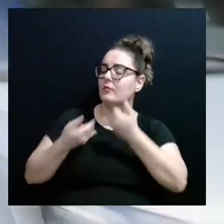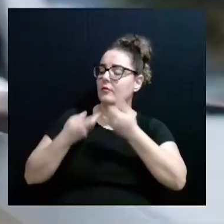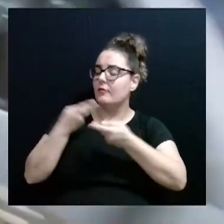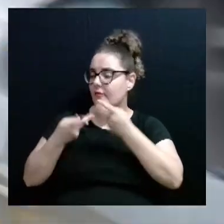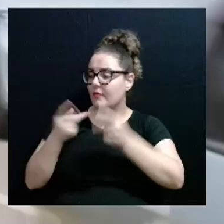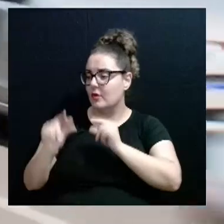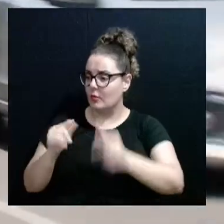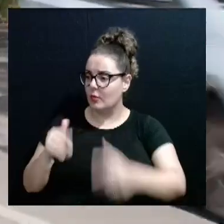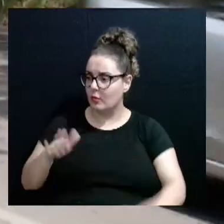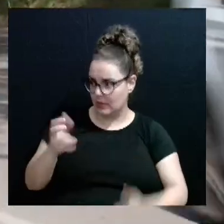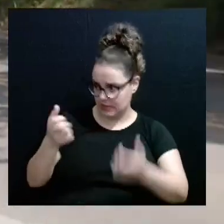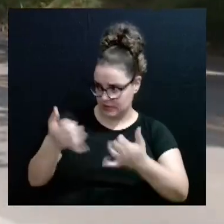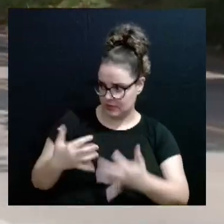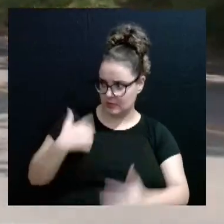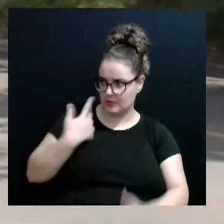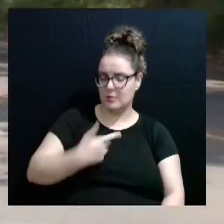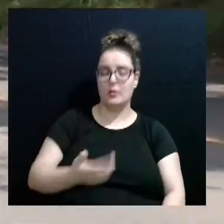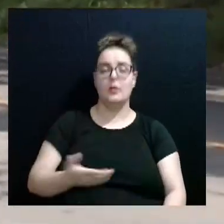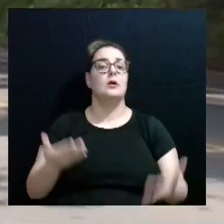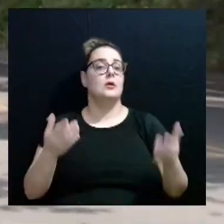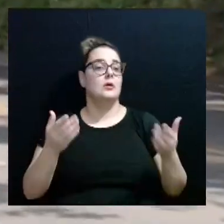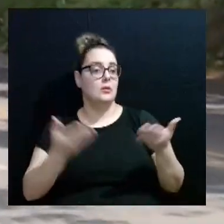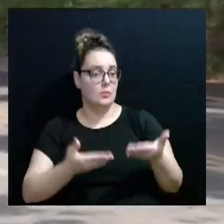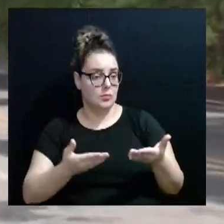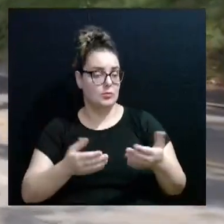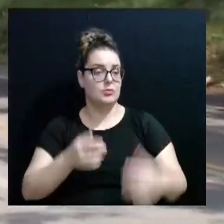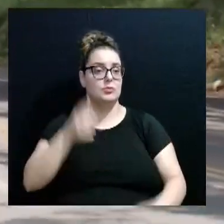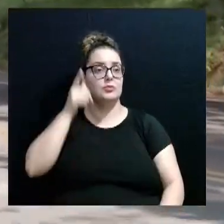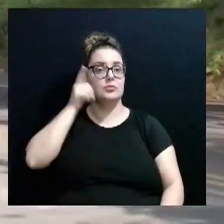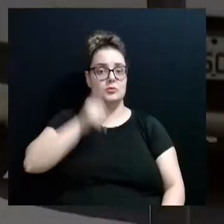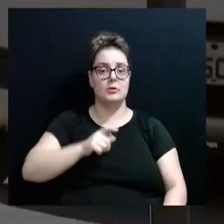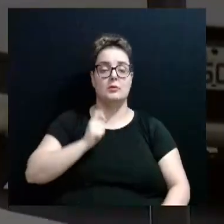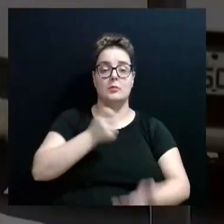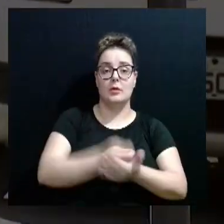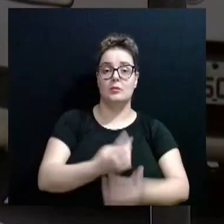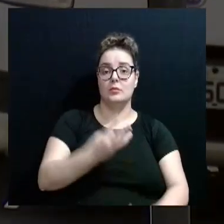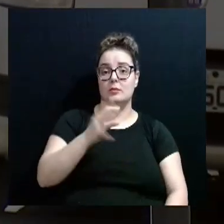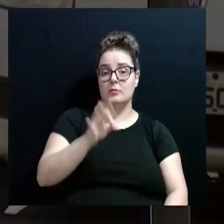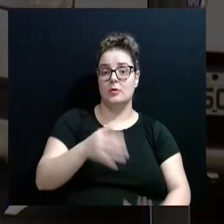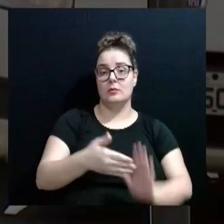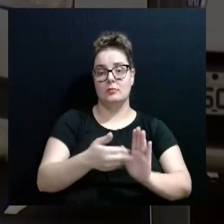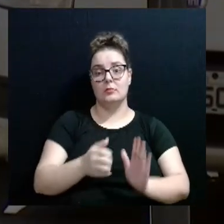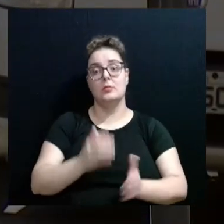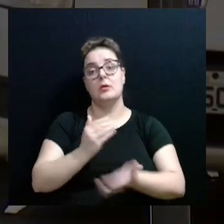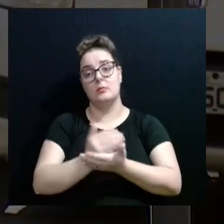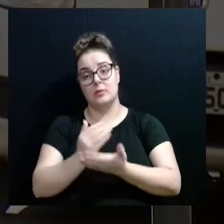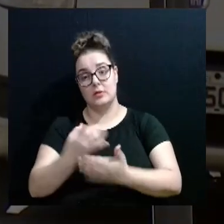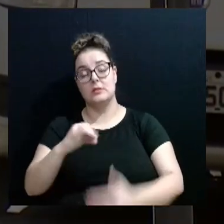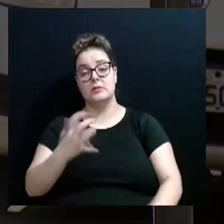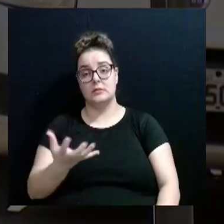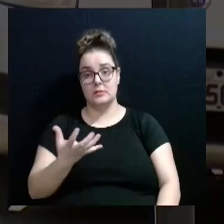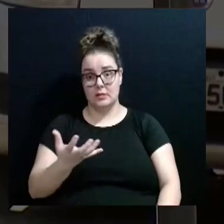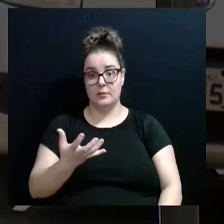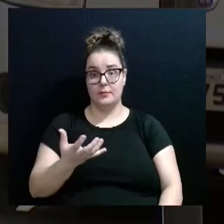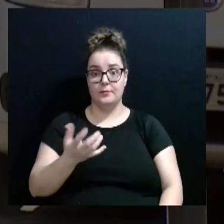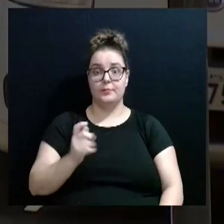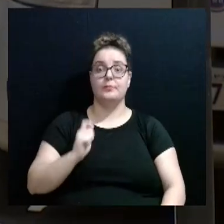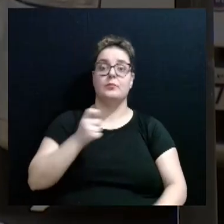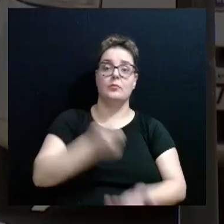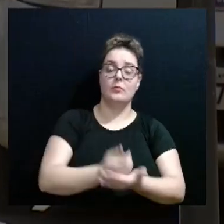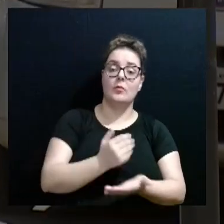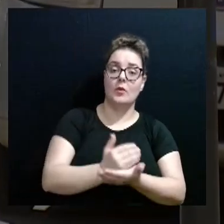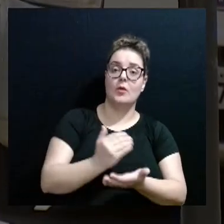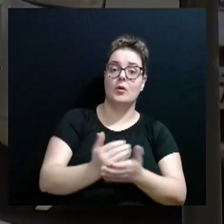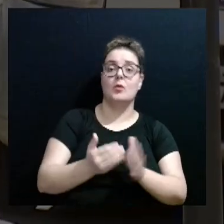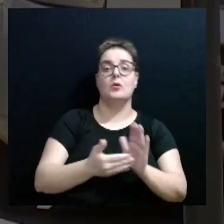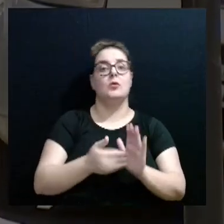Hoje você consegue pagar com 3% de desconto e já parcelar, caso você queira. Se você queira pagar parcelado, o desconto não vai ser